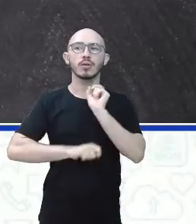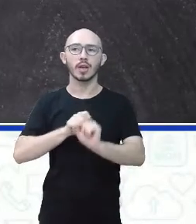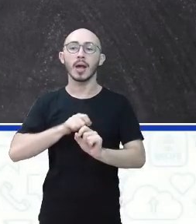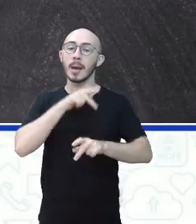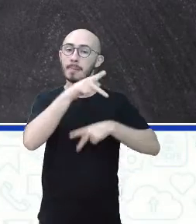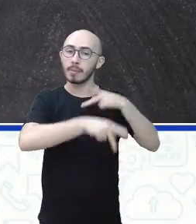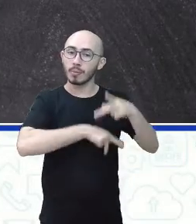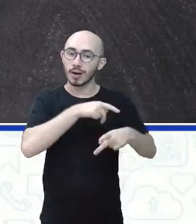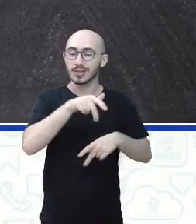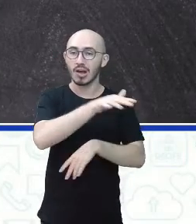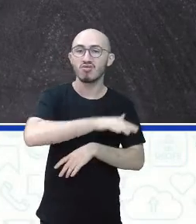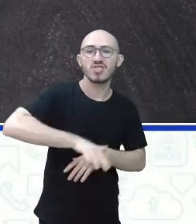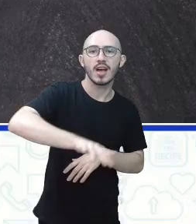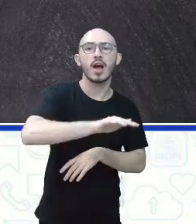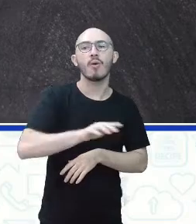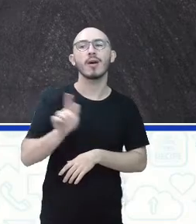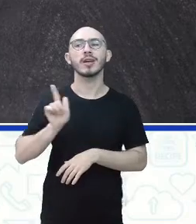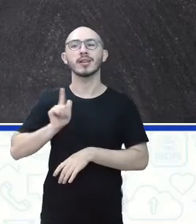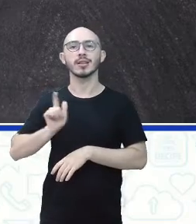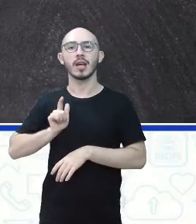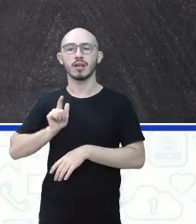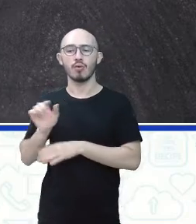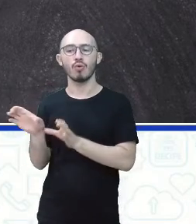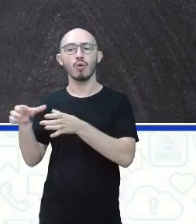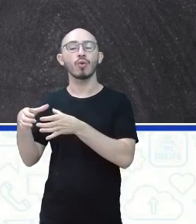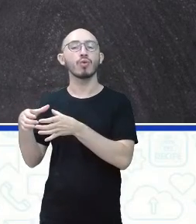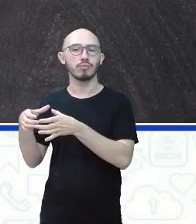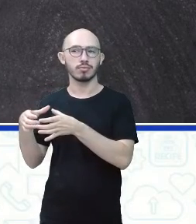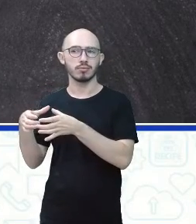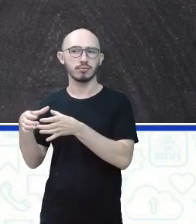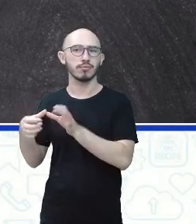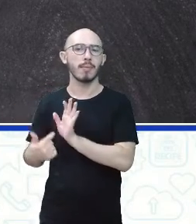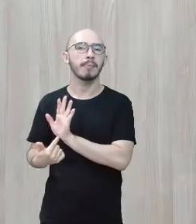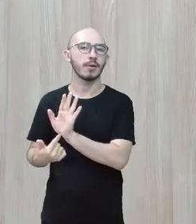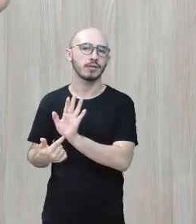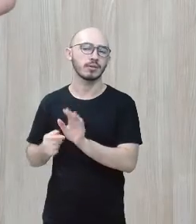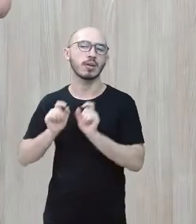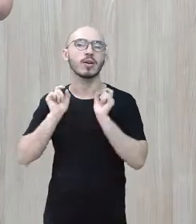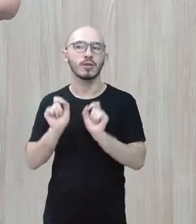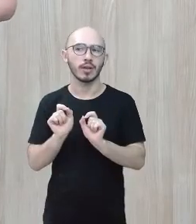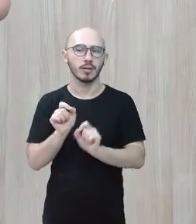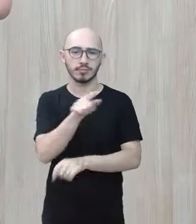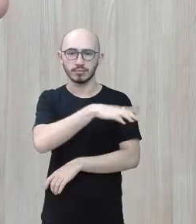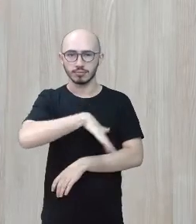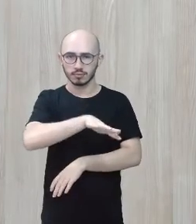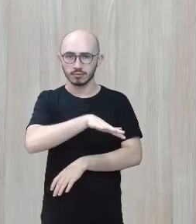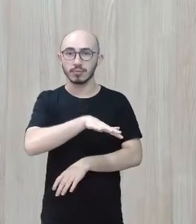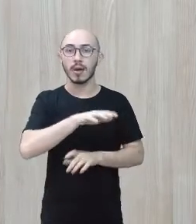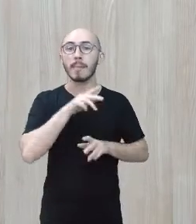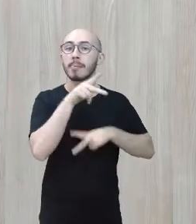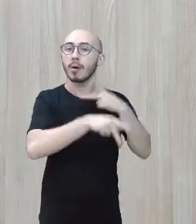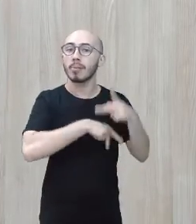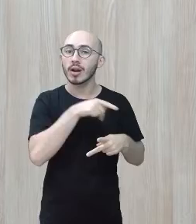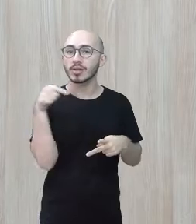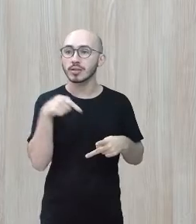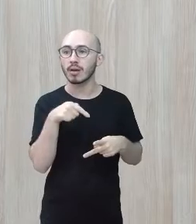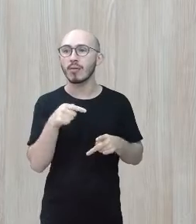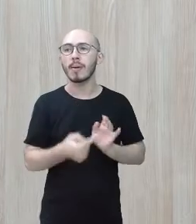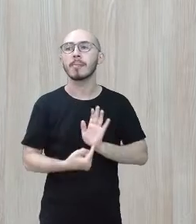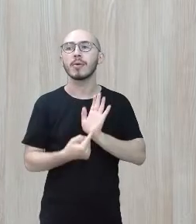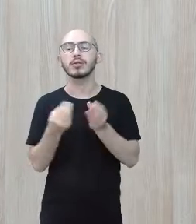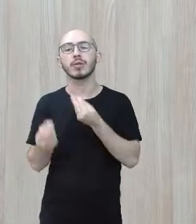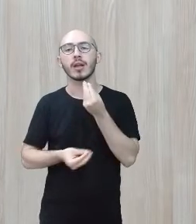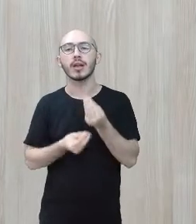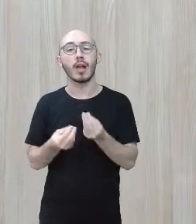e amostra. Então, o que seria a população dessa pesquisa? Uma vez que eu estou querendo estudar quais são os gêneros, né, de